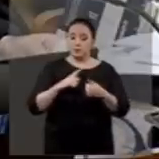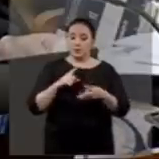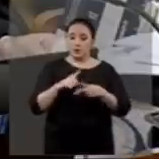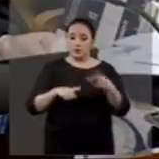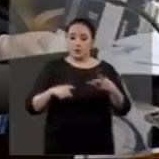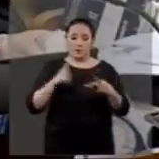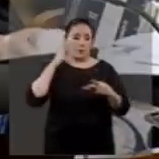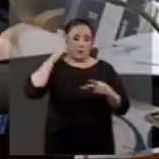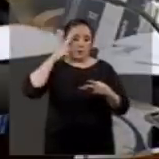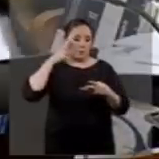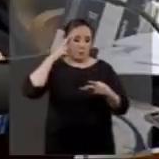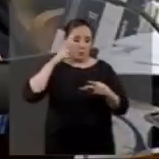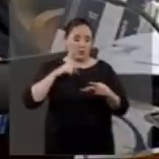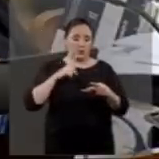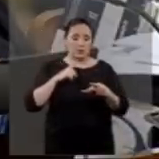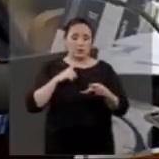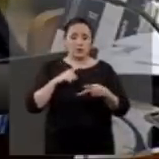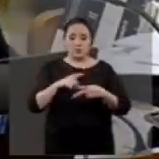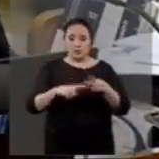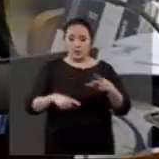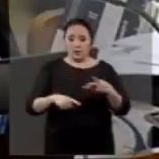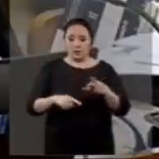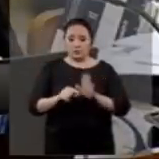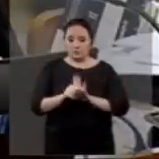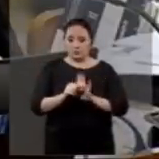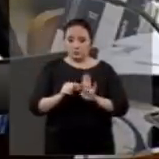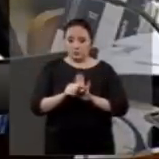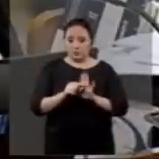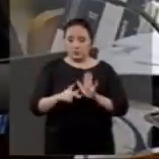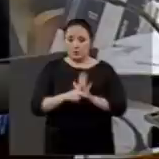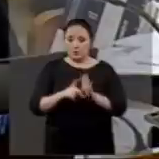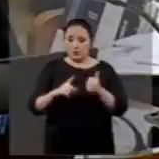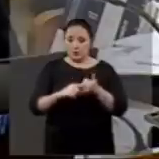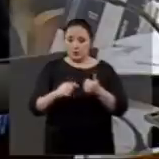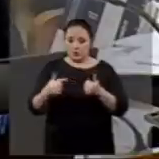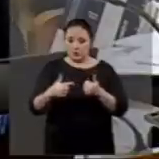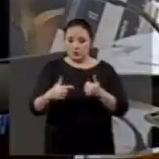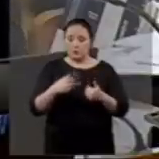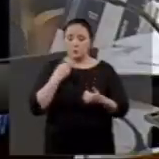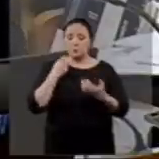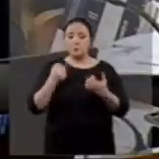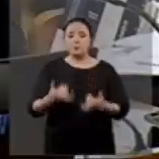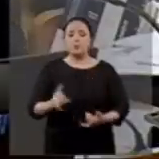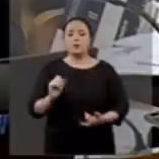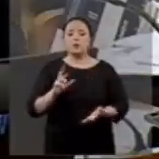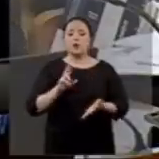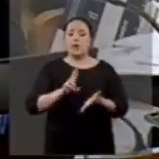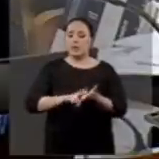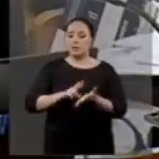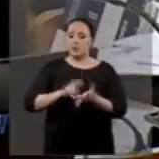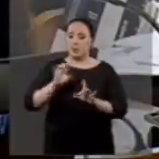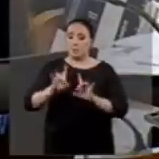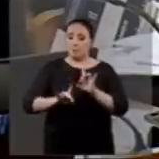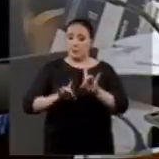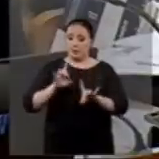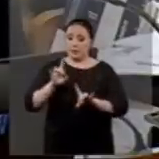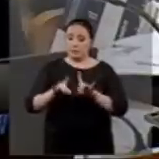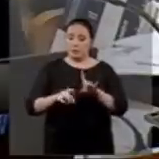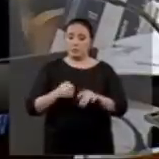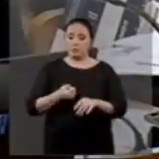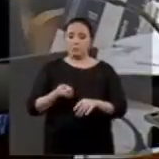três incisos, três hipóteses em que o registro especial